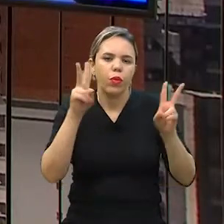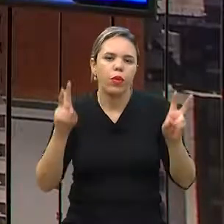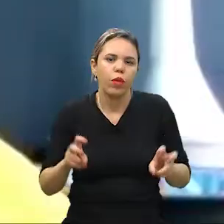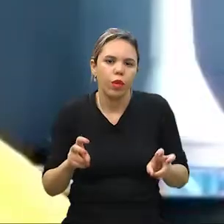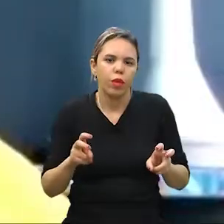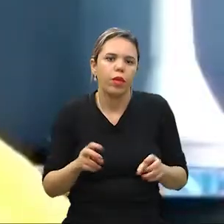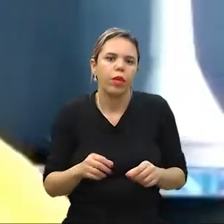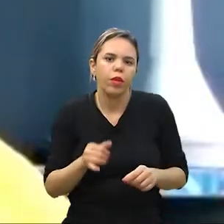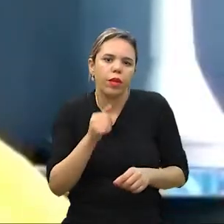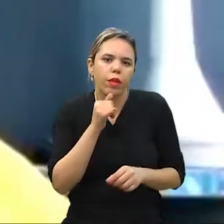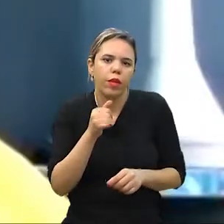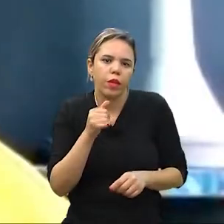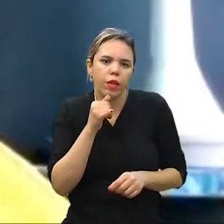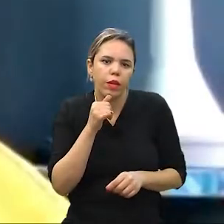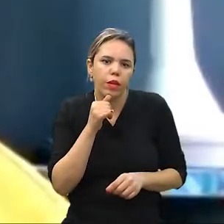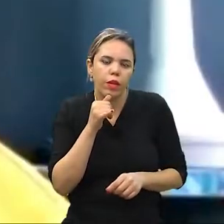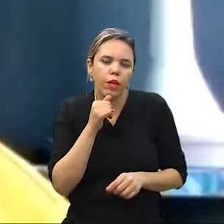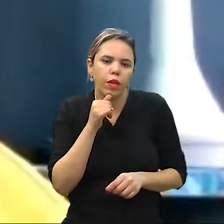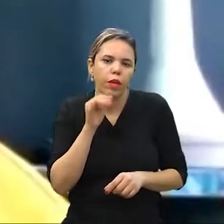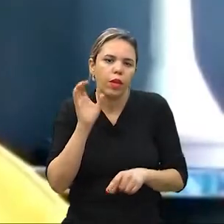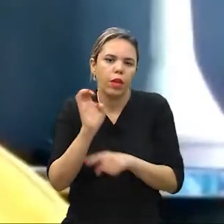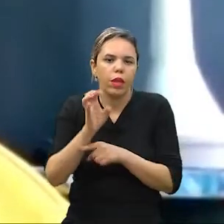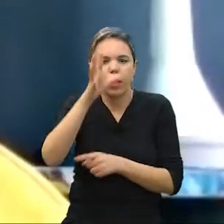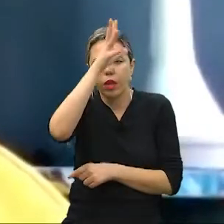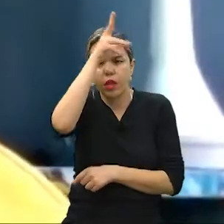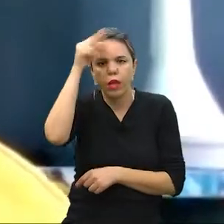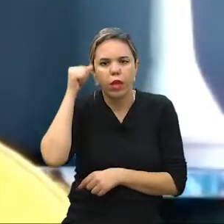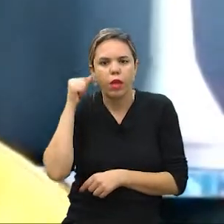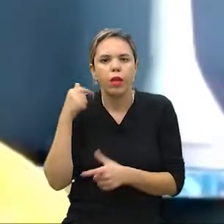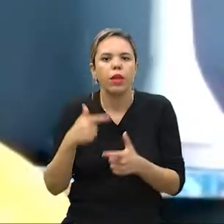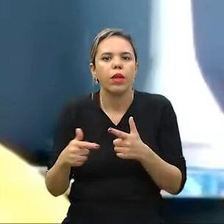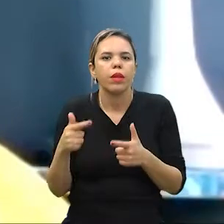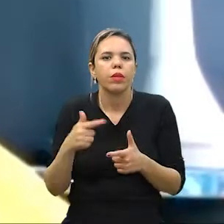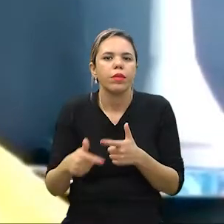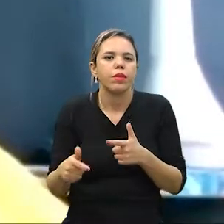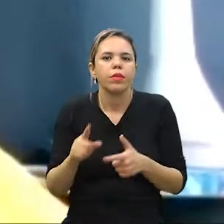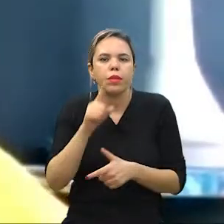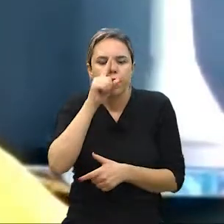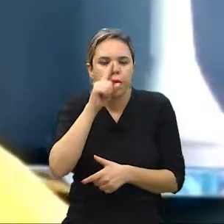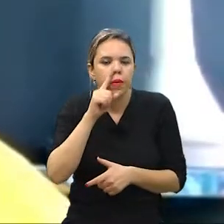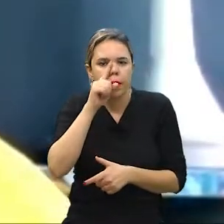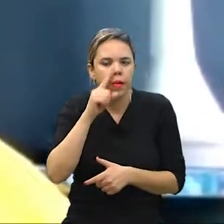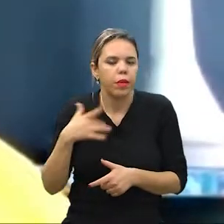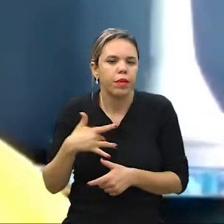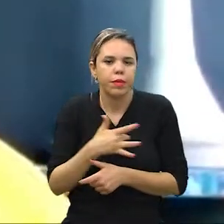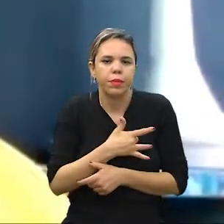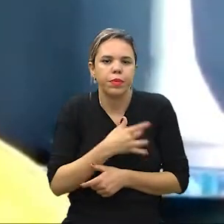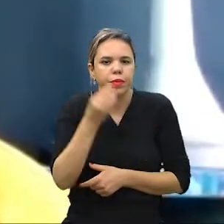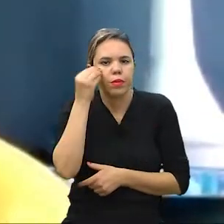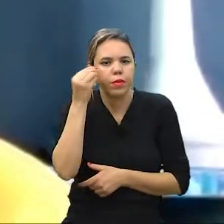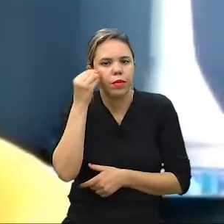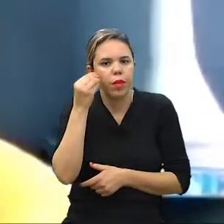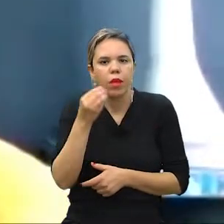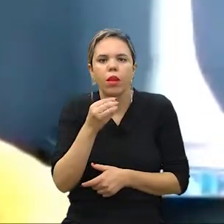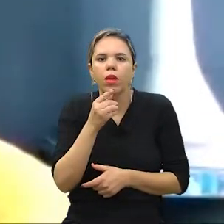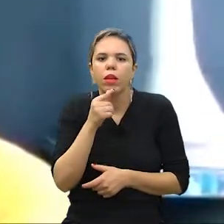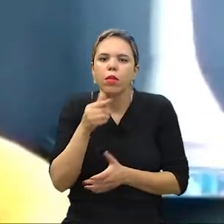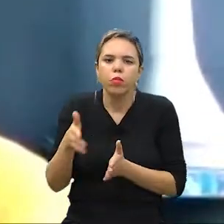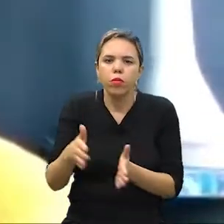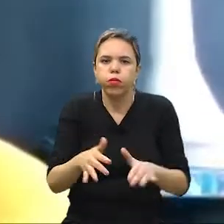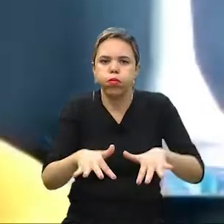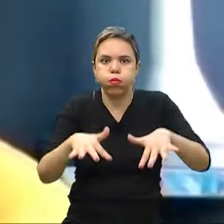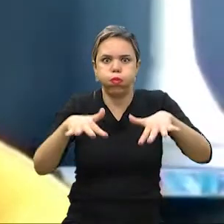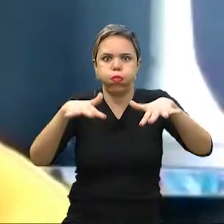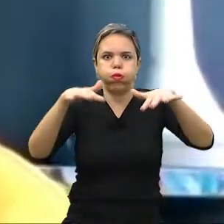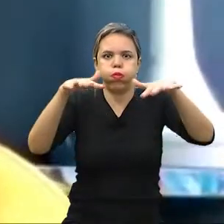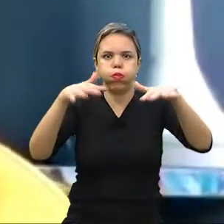no caso dos estados amazônicos, né, os riscos sanitários que têm experimentado com cheias que duram períodos maiores